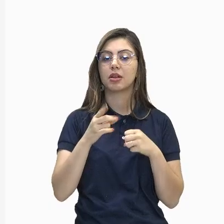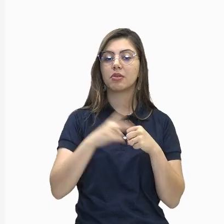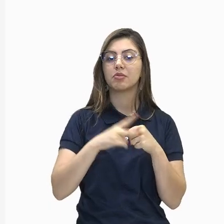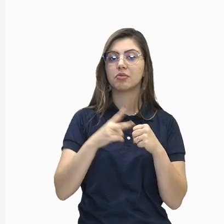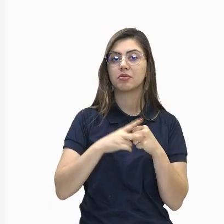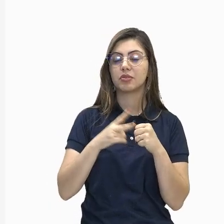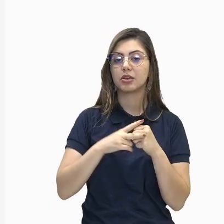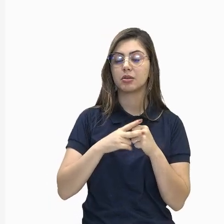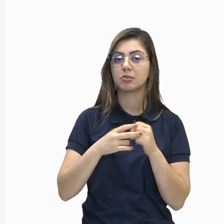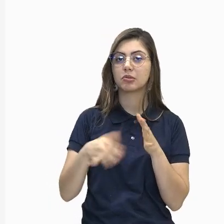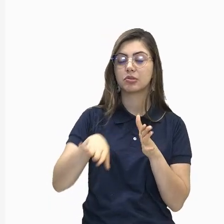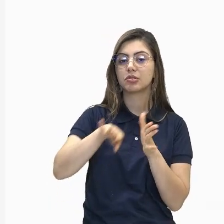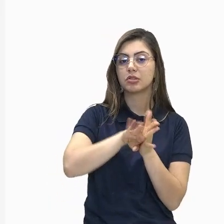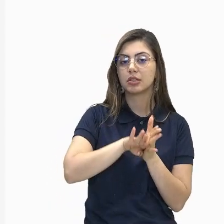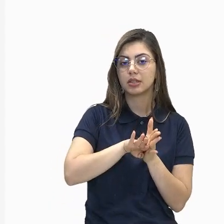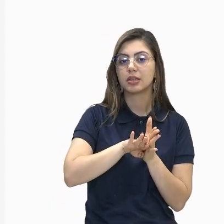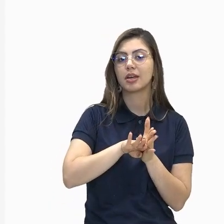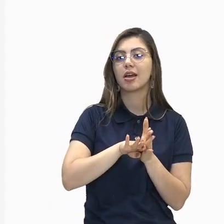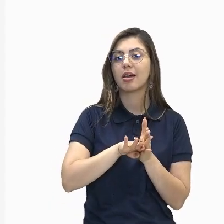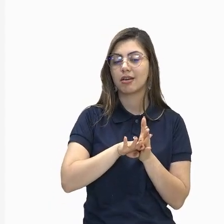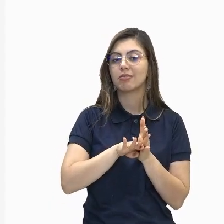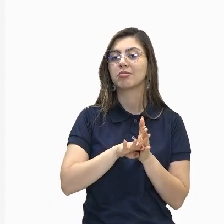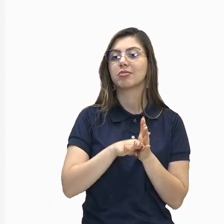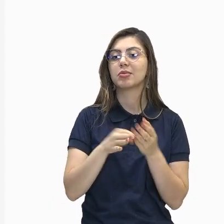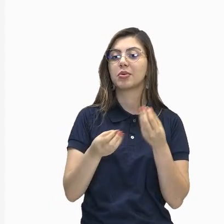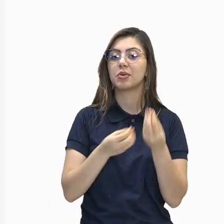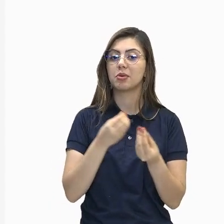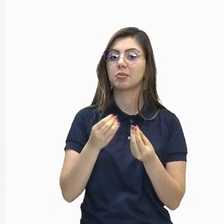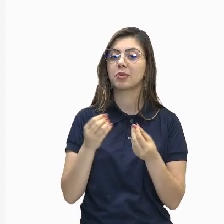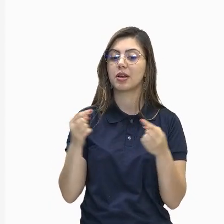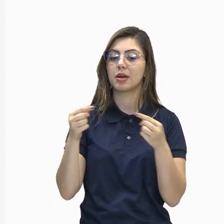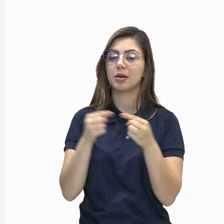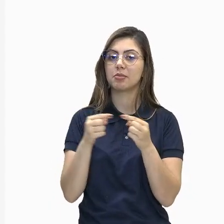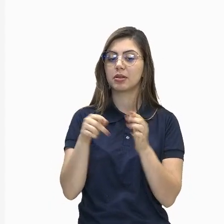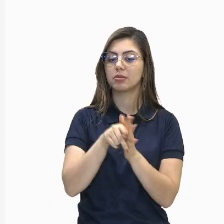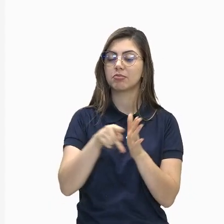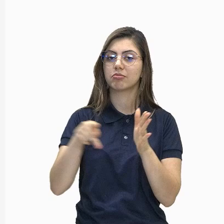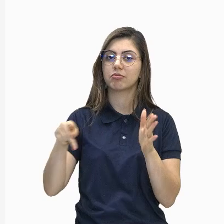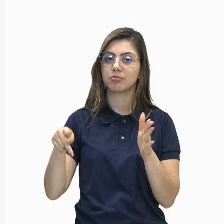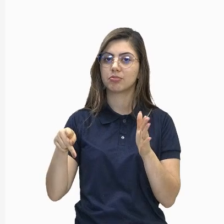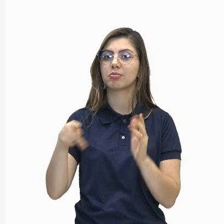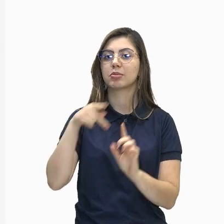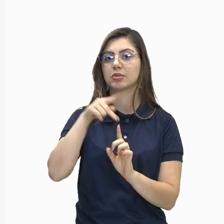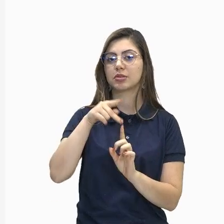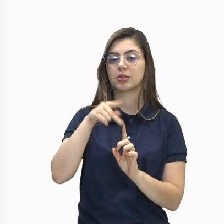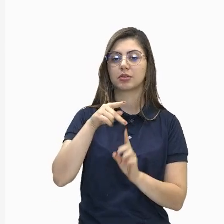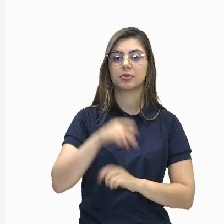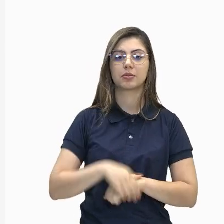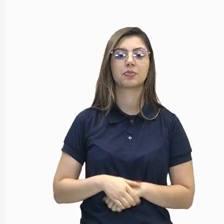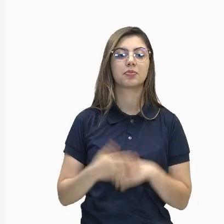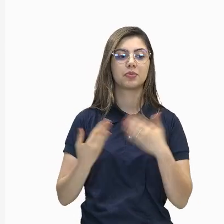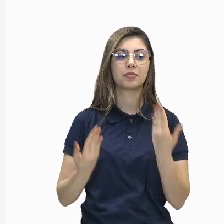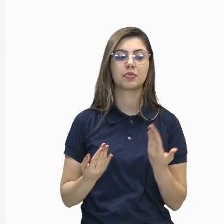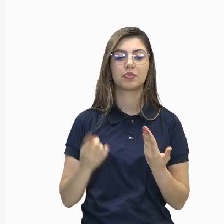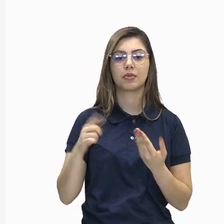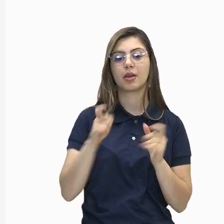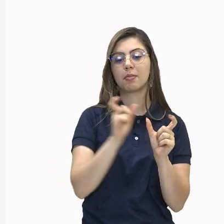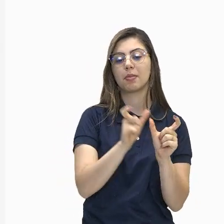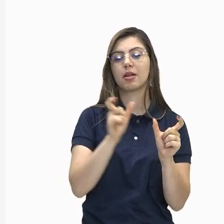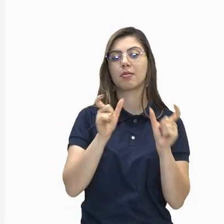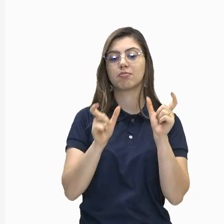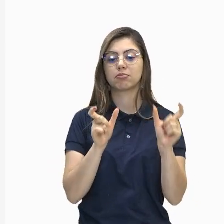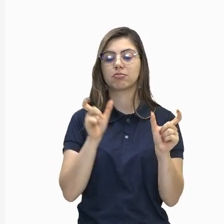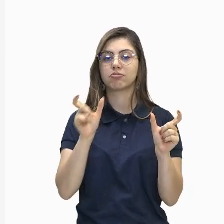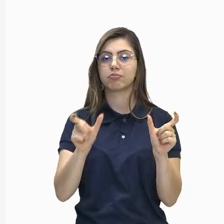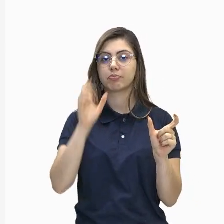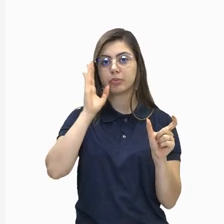verbo chegar, fica exatamente no predicado. Ok? Então, esses são os termos essenciais,